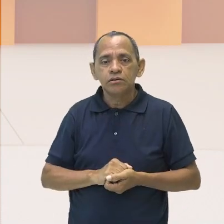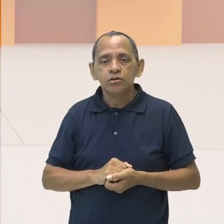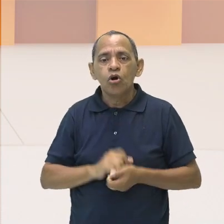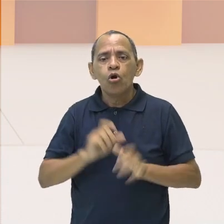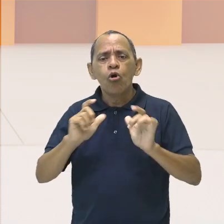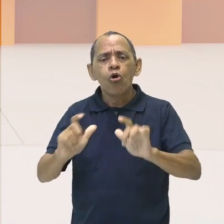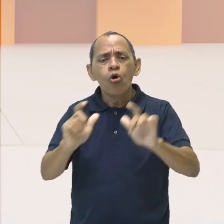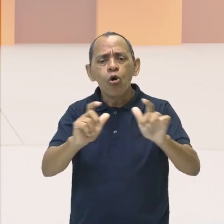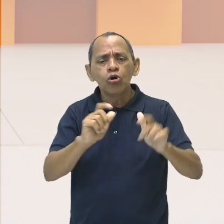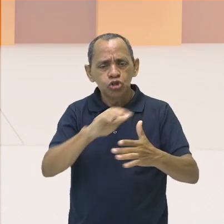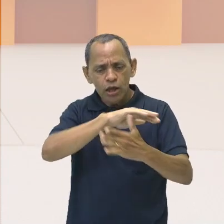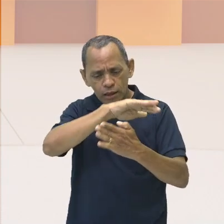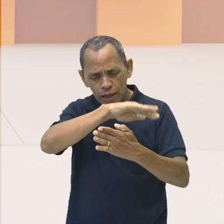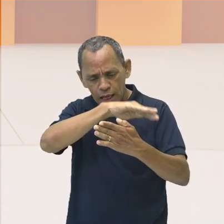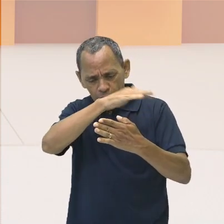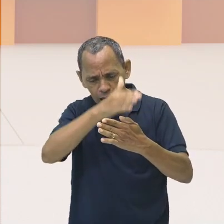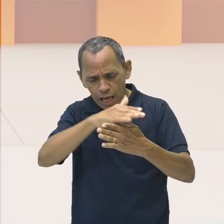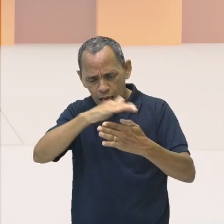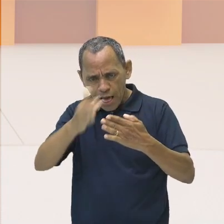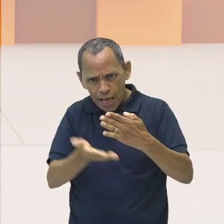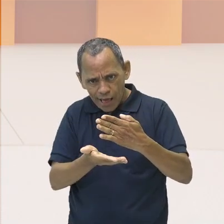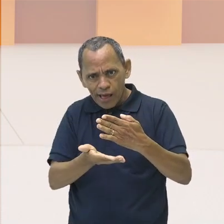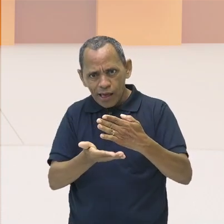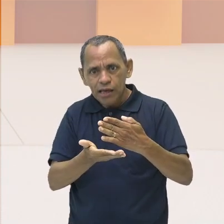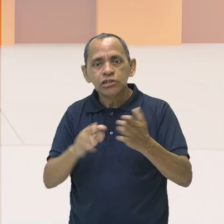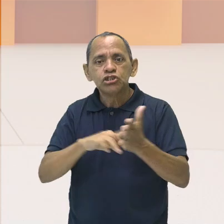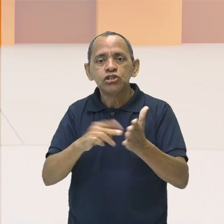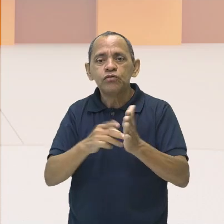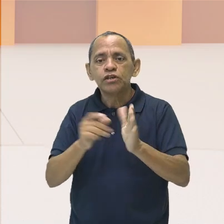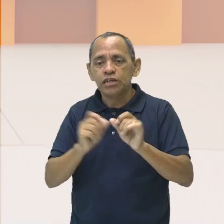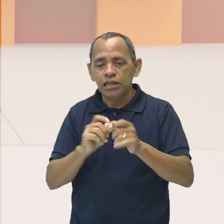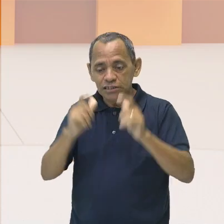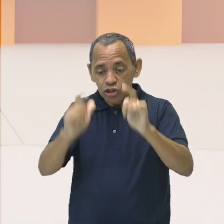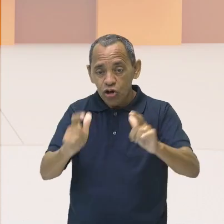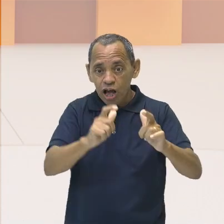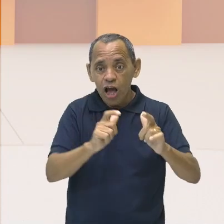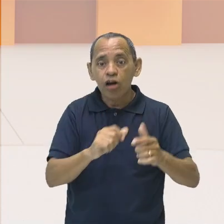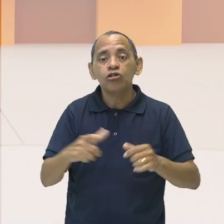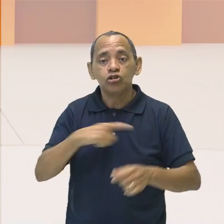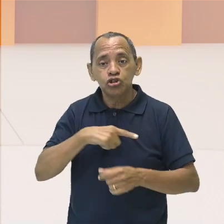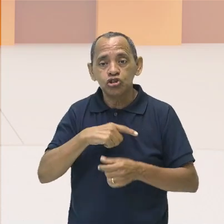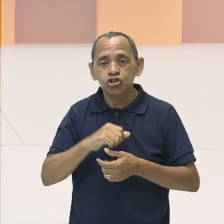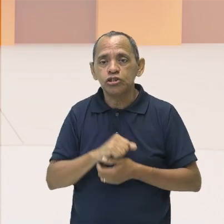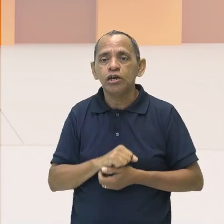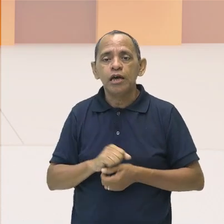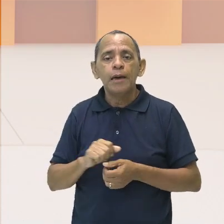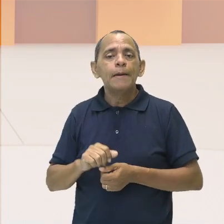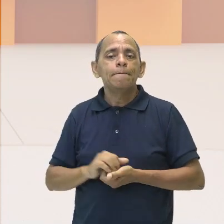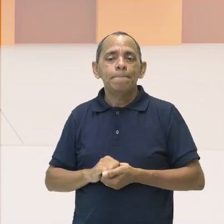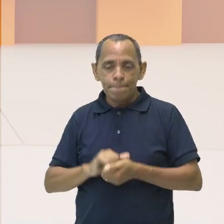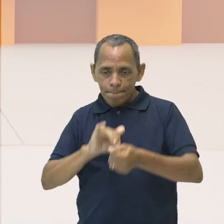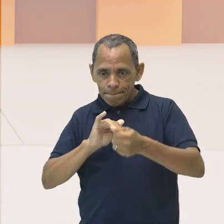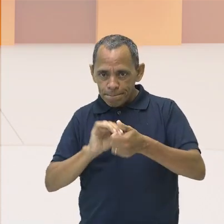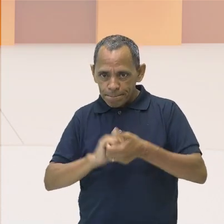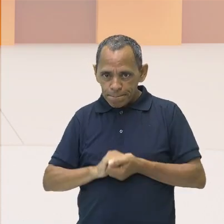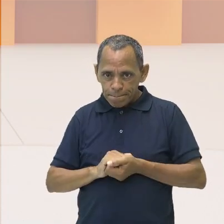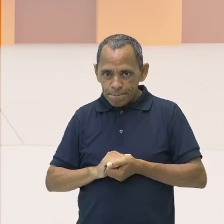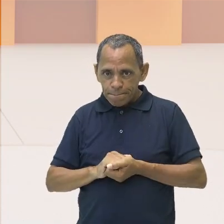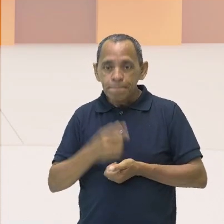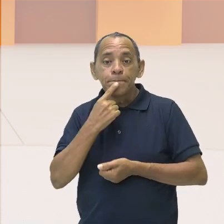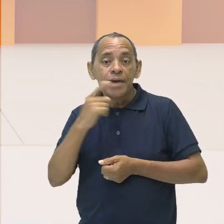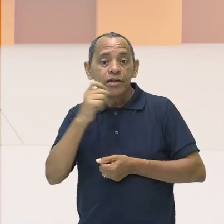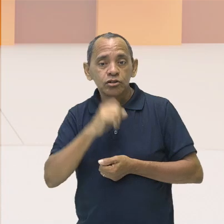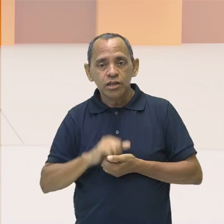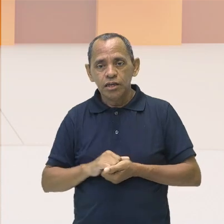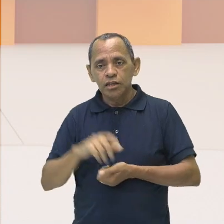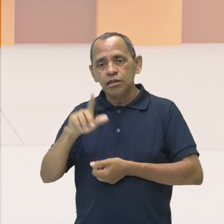localizava o pau-brasil, certo? E fica no litoral brasileiro. Então, outro tipo